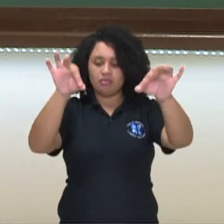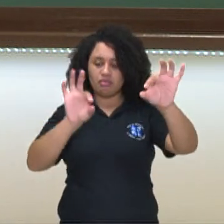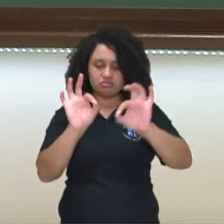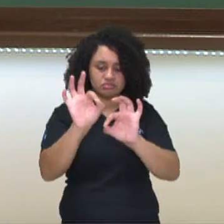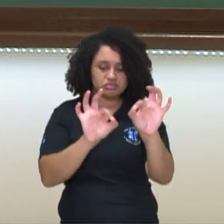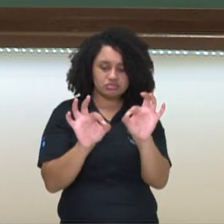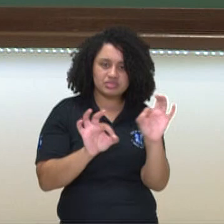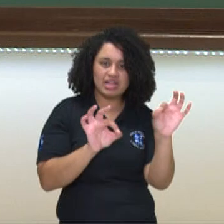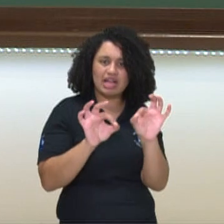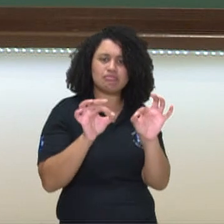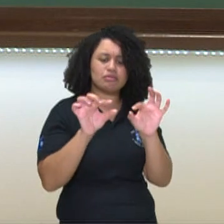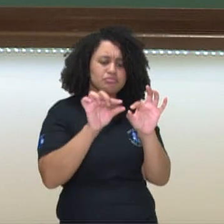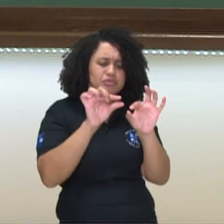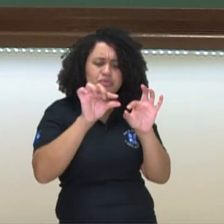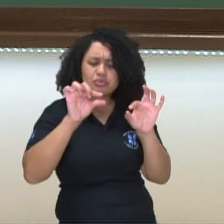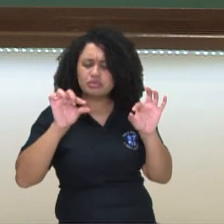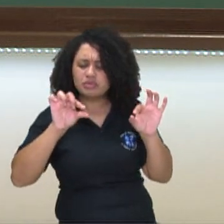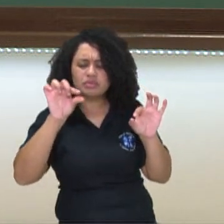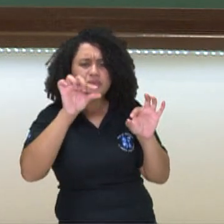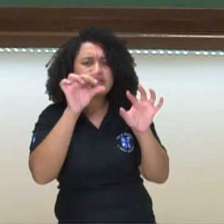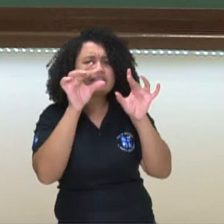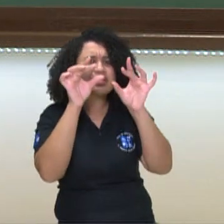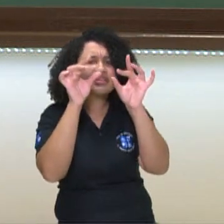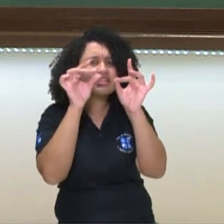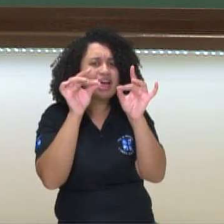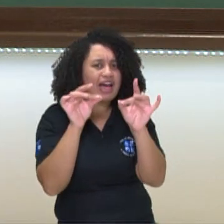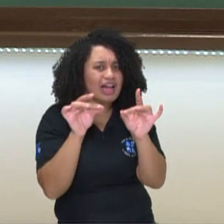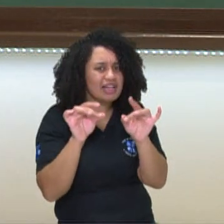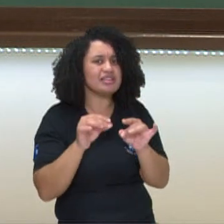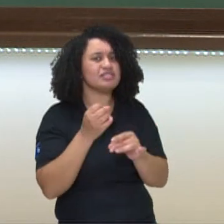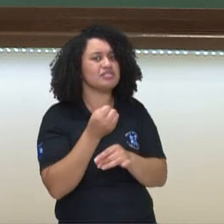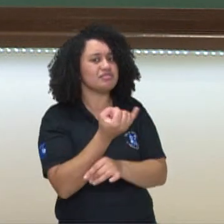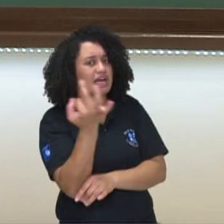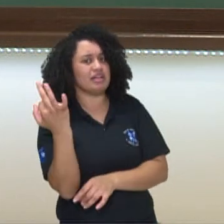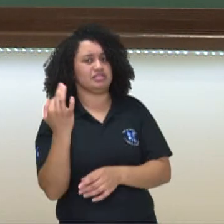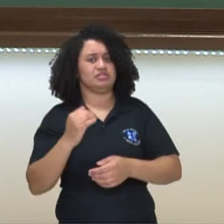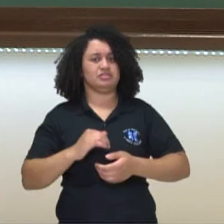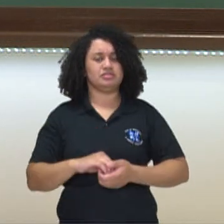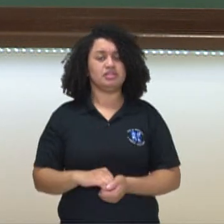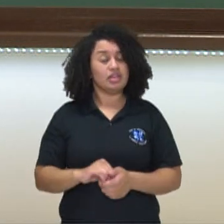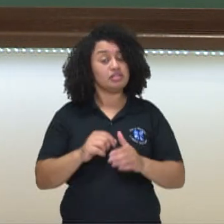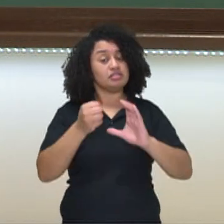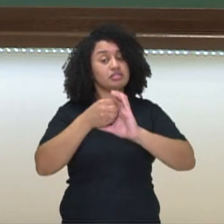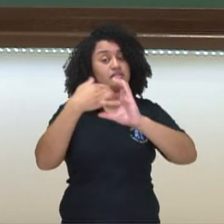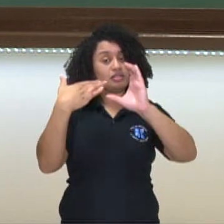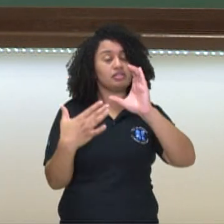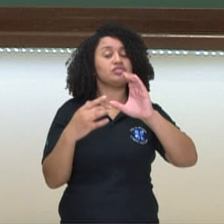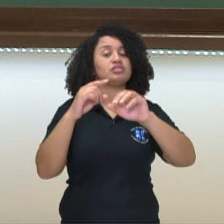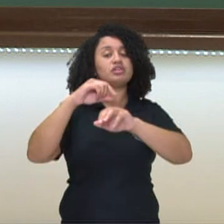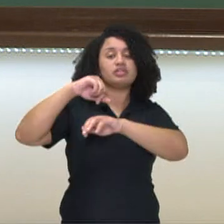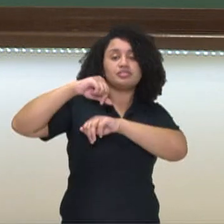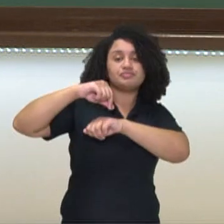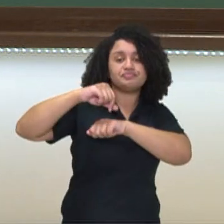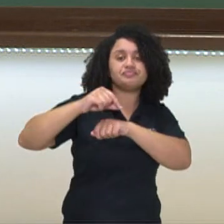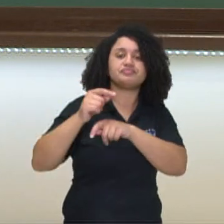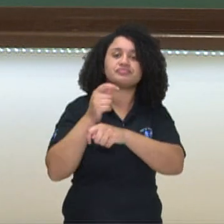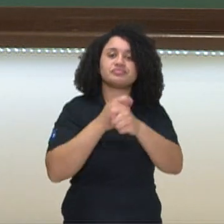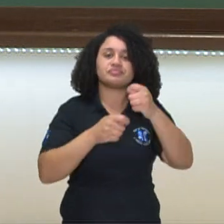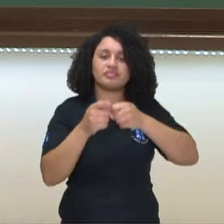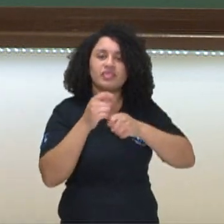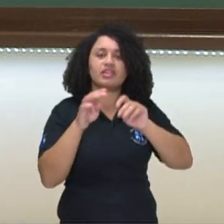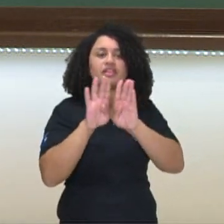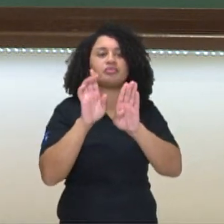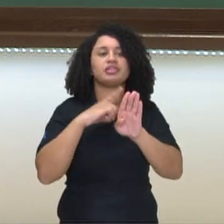seja, cheio de pormenores, cheio de detalhes. Isso é a característica do capitalismo financeiro, que tem também uma